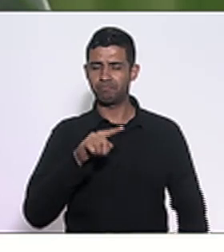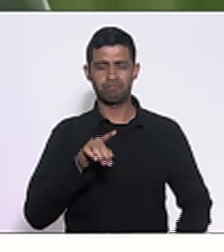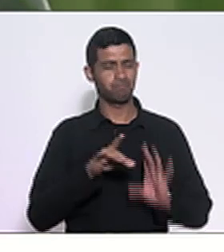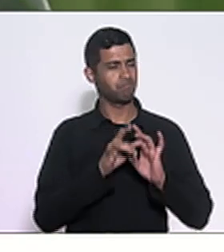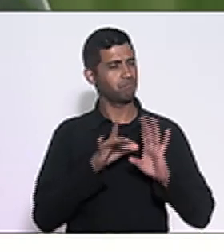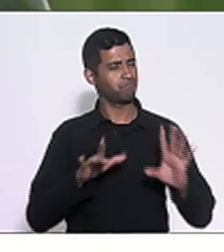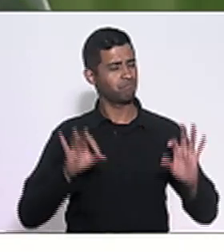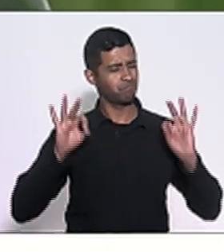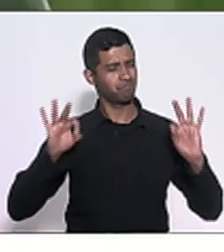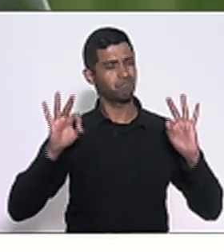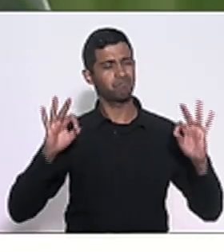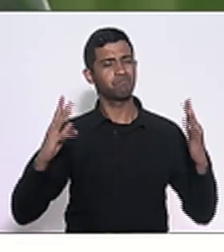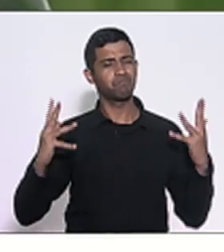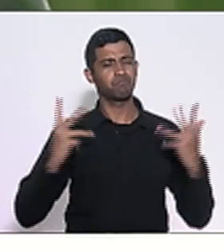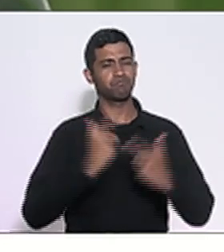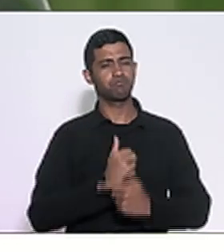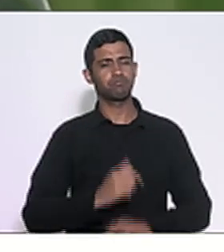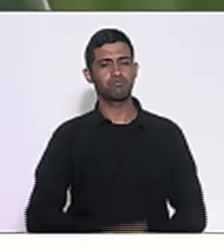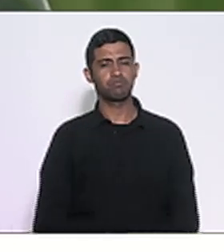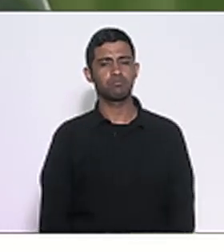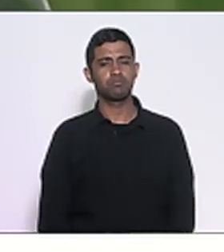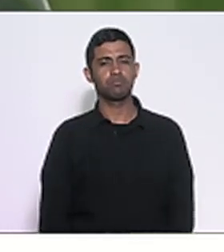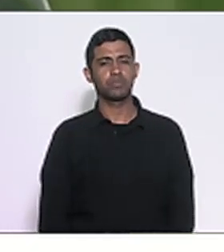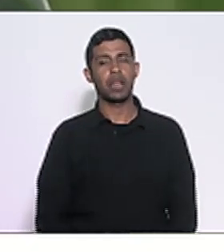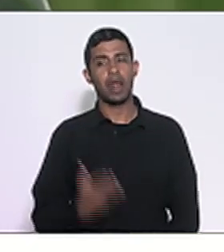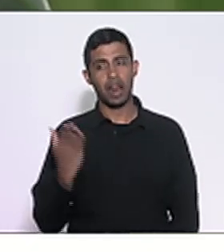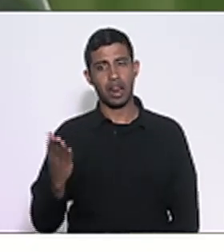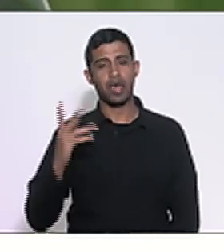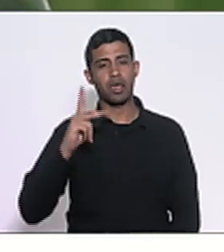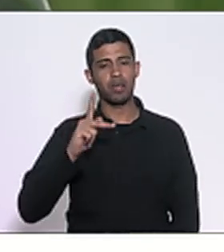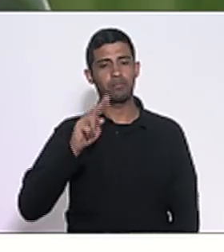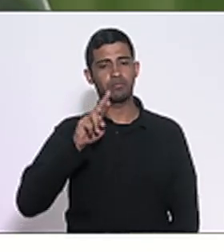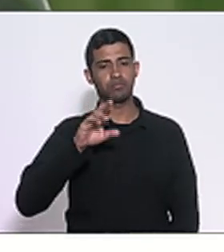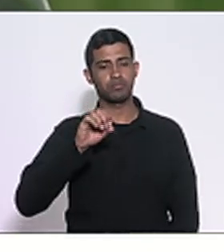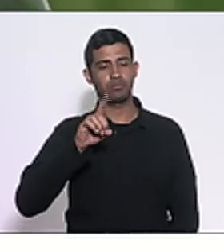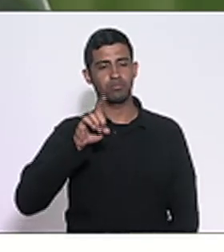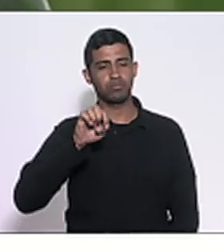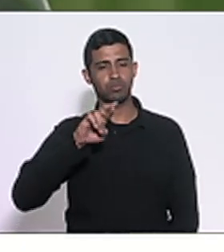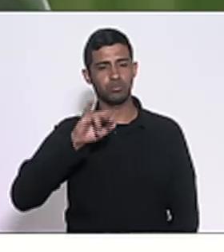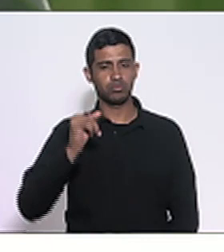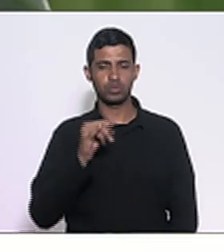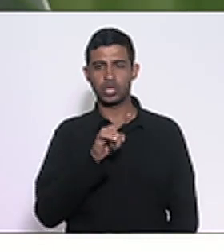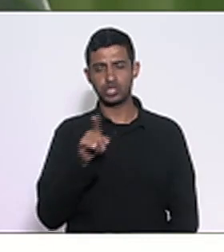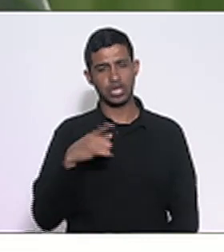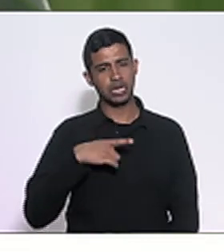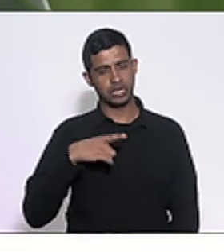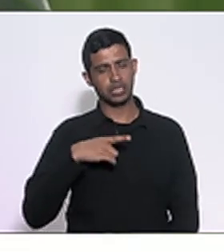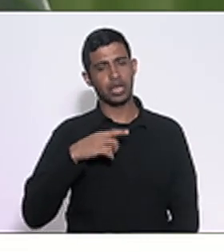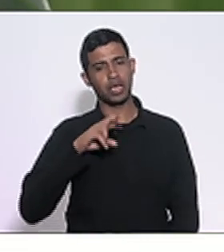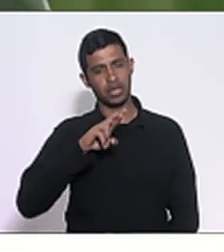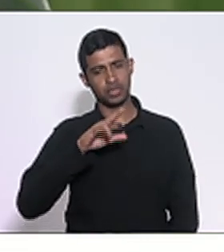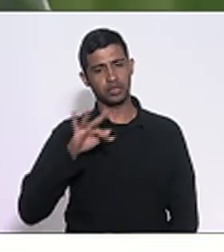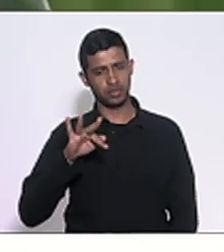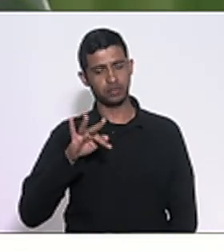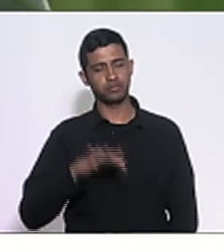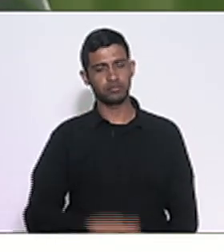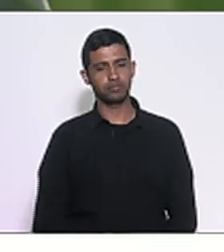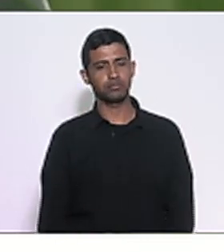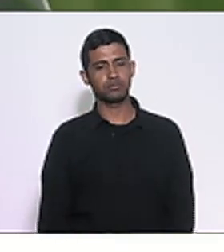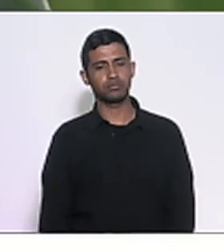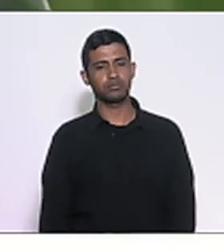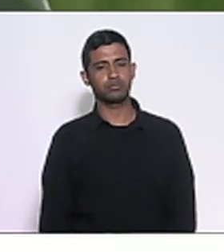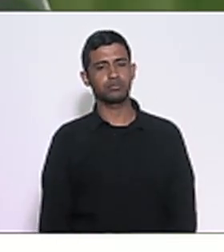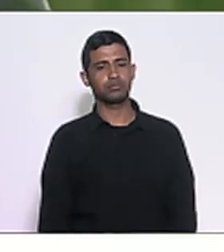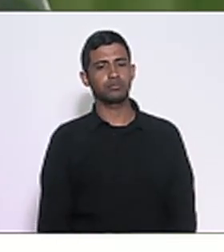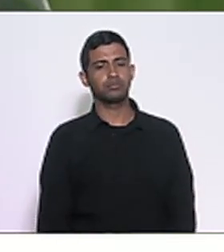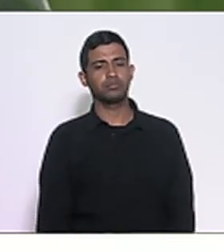extraordinária. Lógico, o Proderj também ele acaba gerando algum tipo de receita para